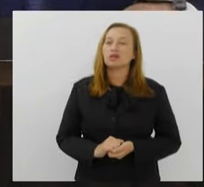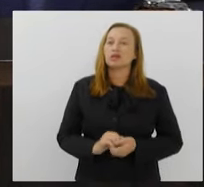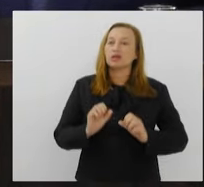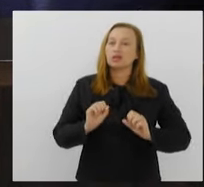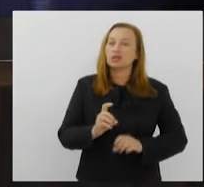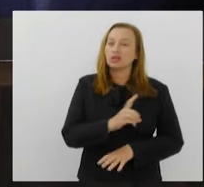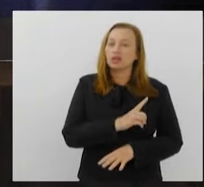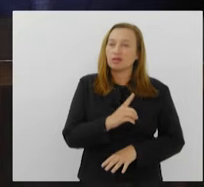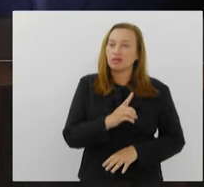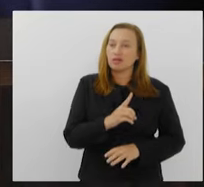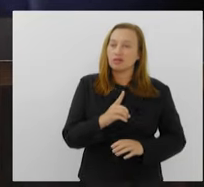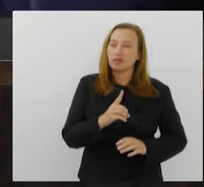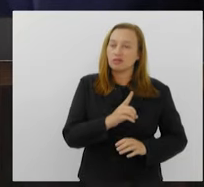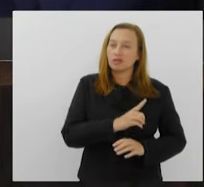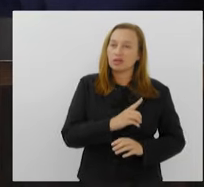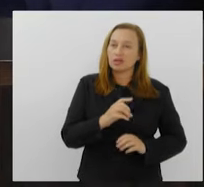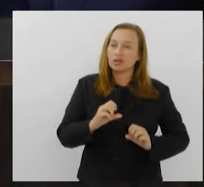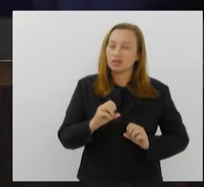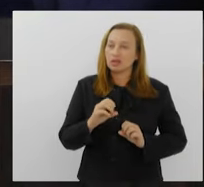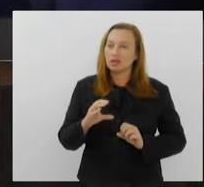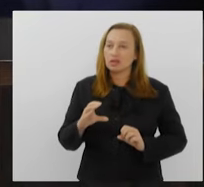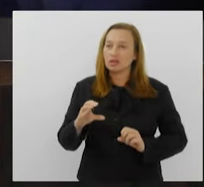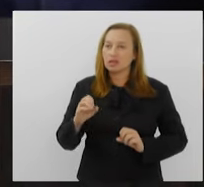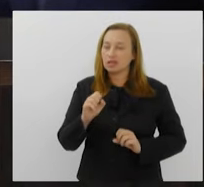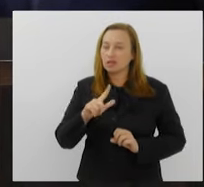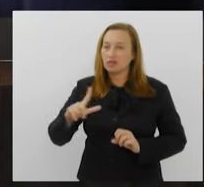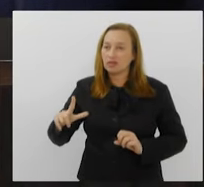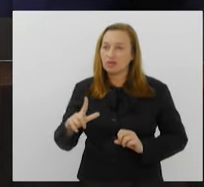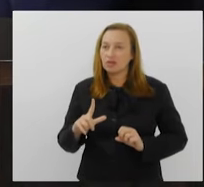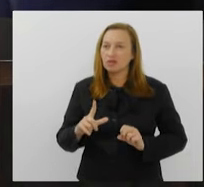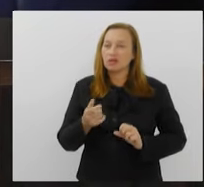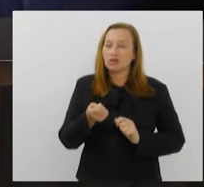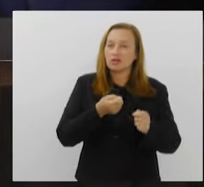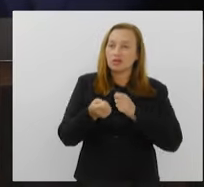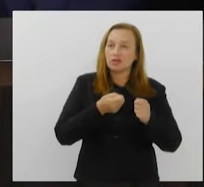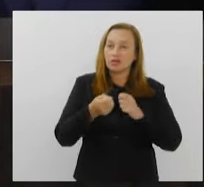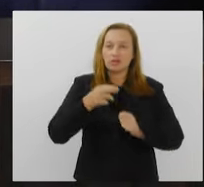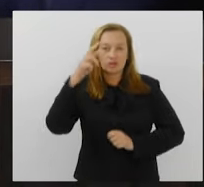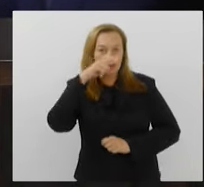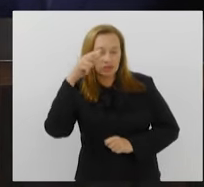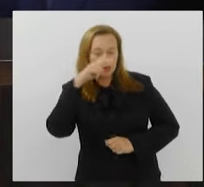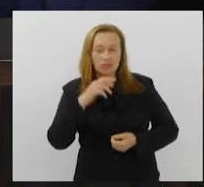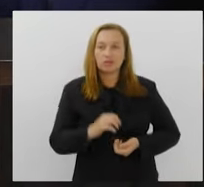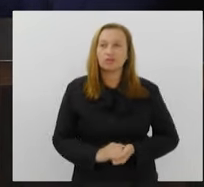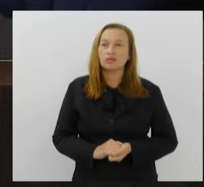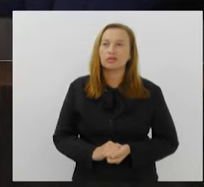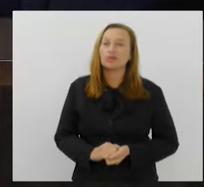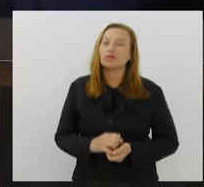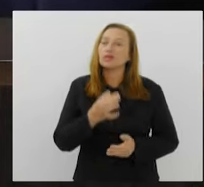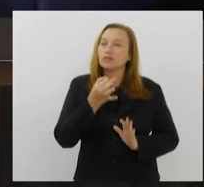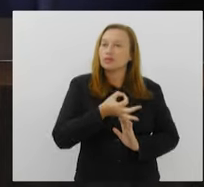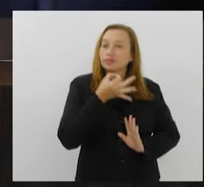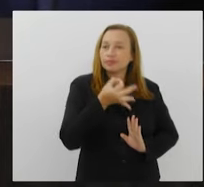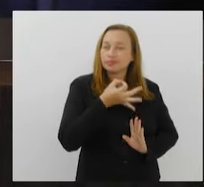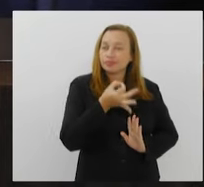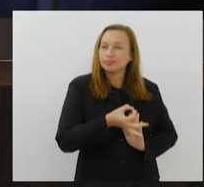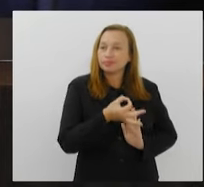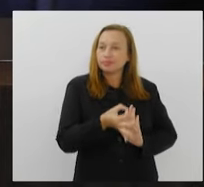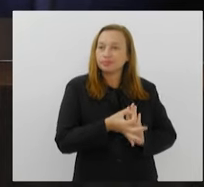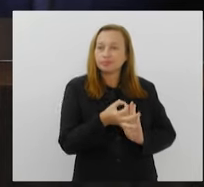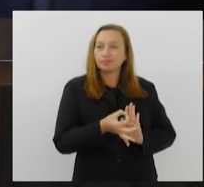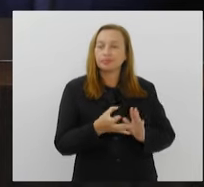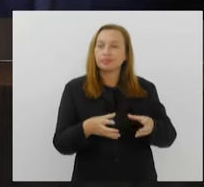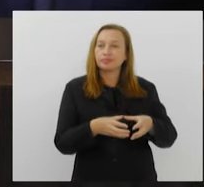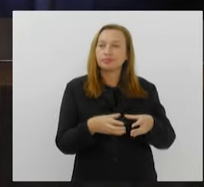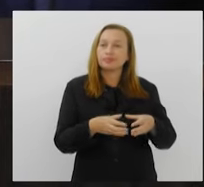de Orçamento, Finanças, Fiscalização Financeira e Controle. Para emitir parecer, pela